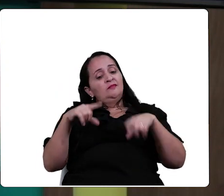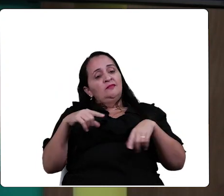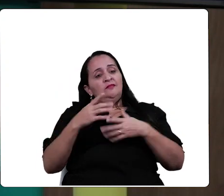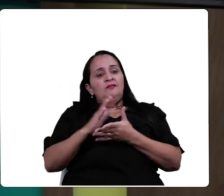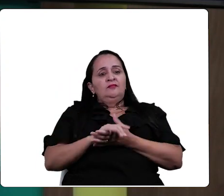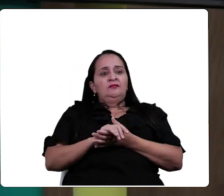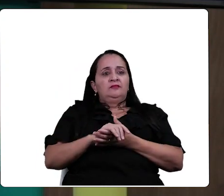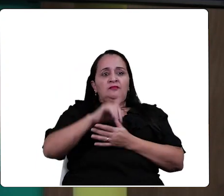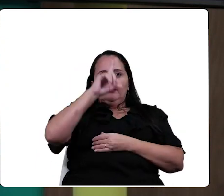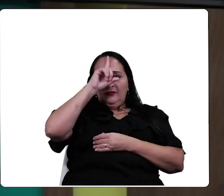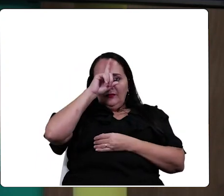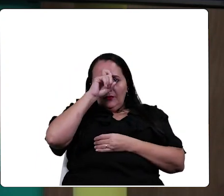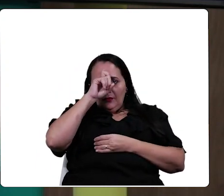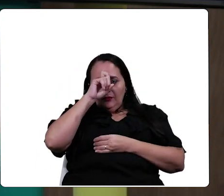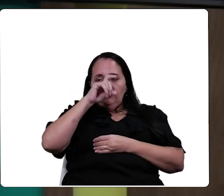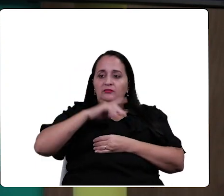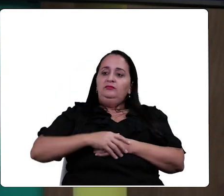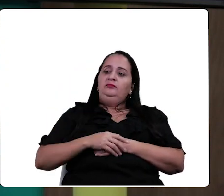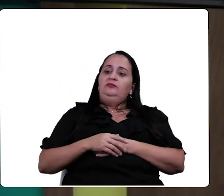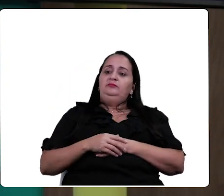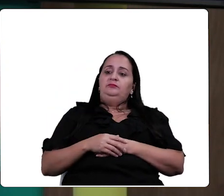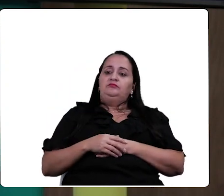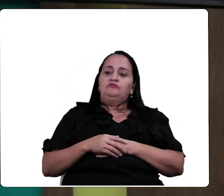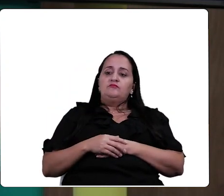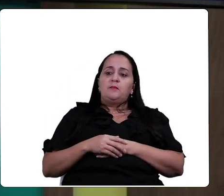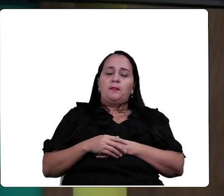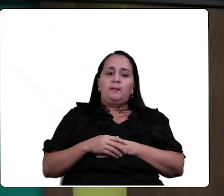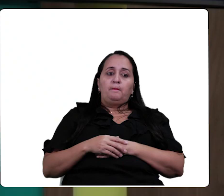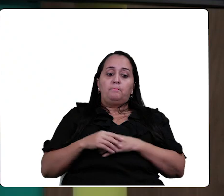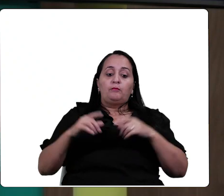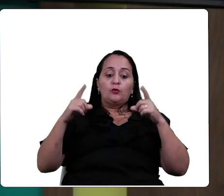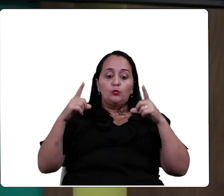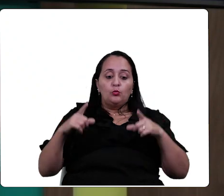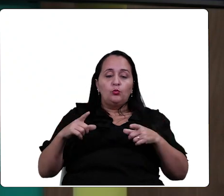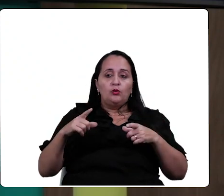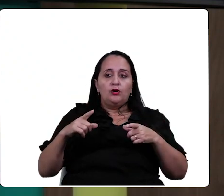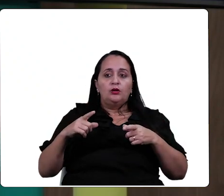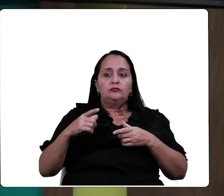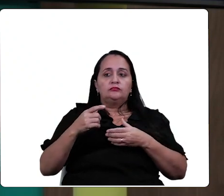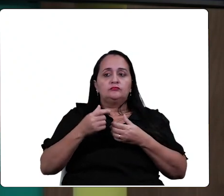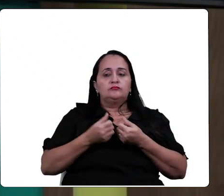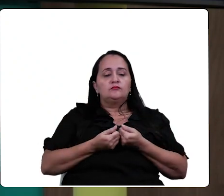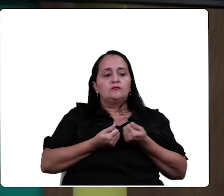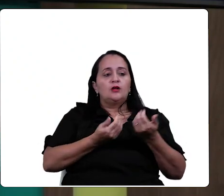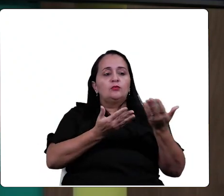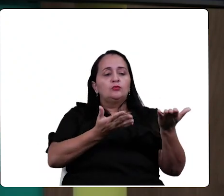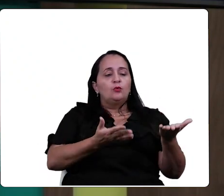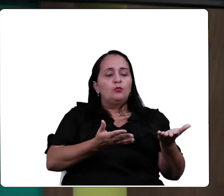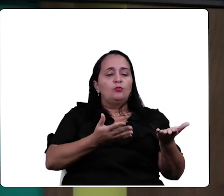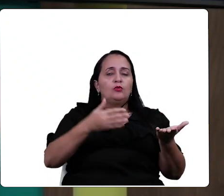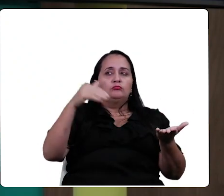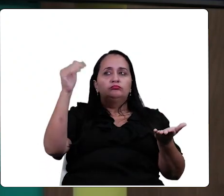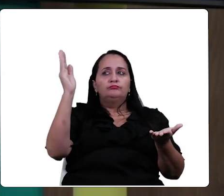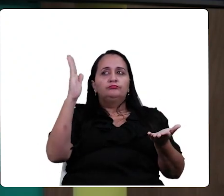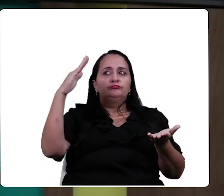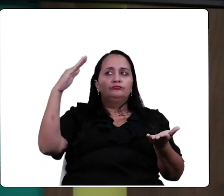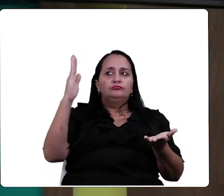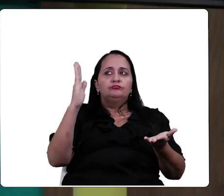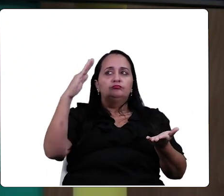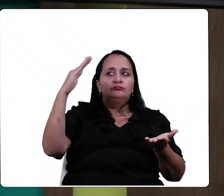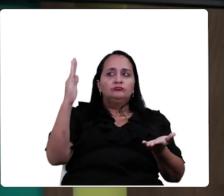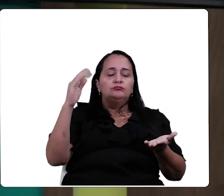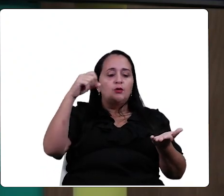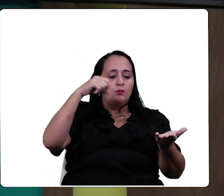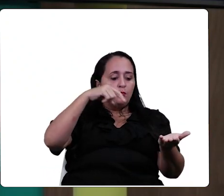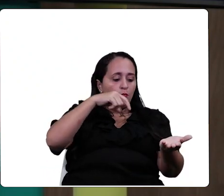clínicas, hospitais, o centro de doação de sangue, exatamente. Eu já vi essa bolsa. É